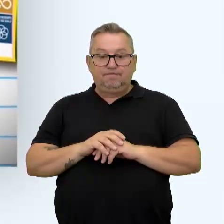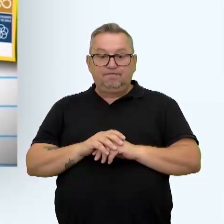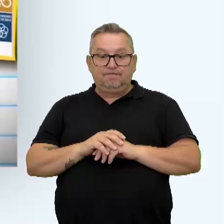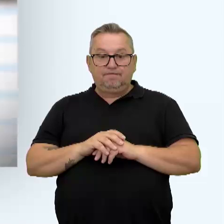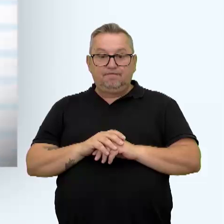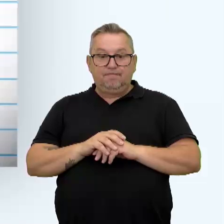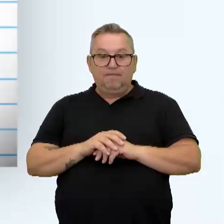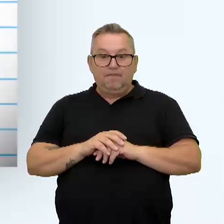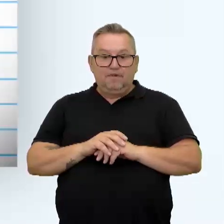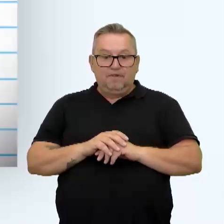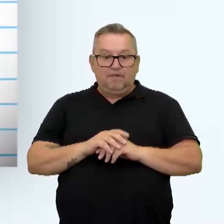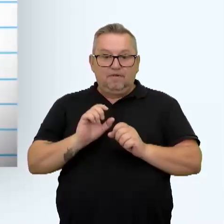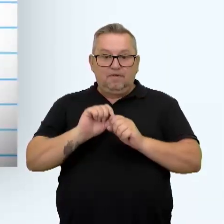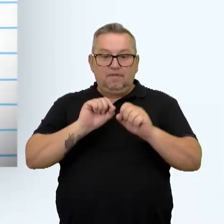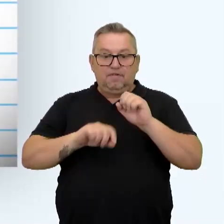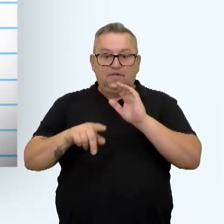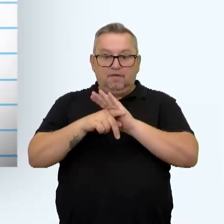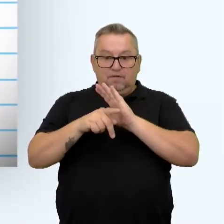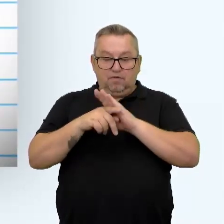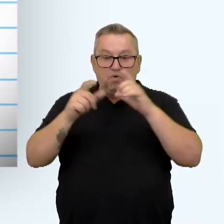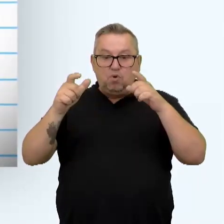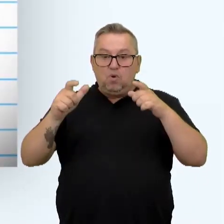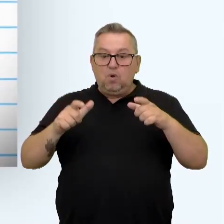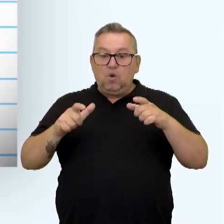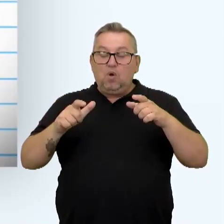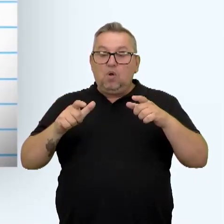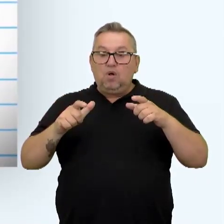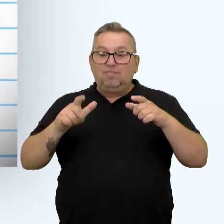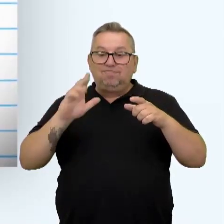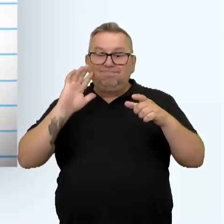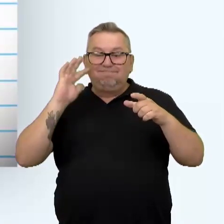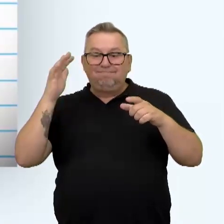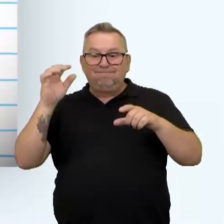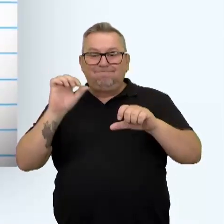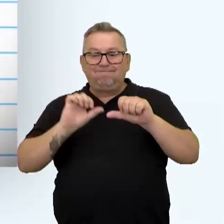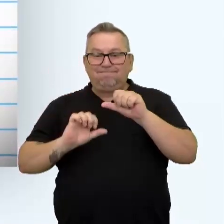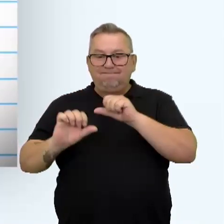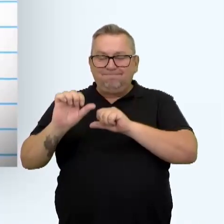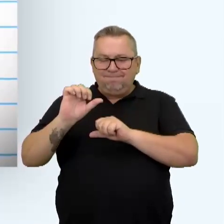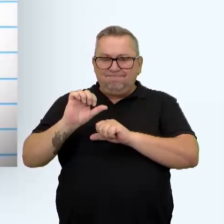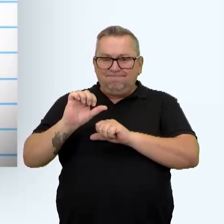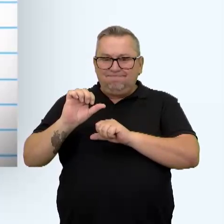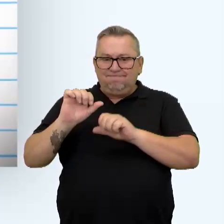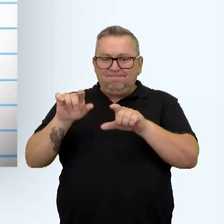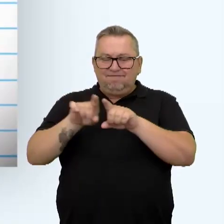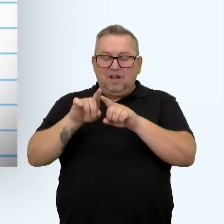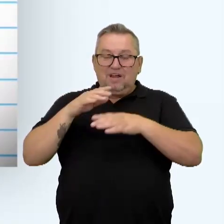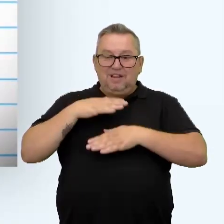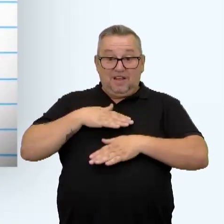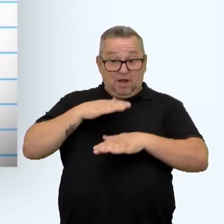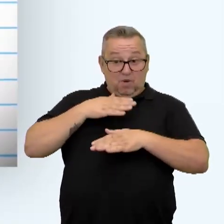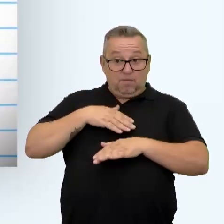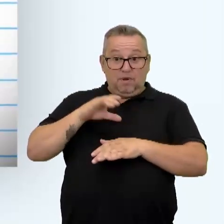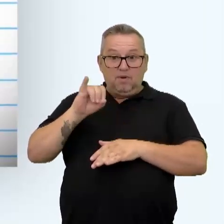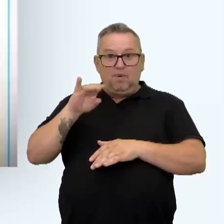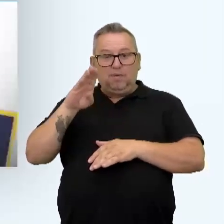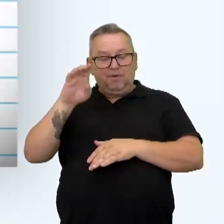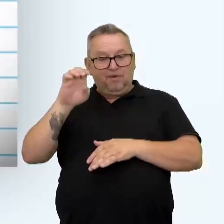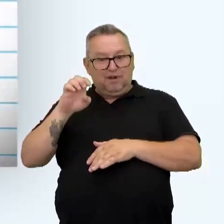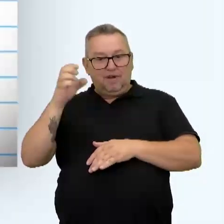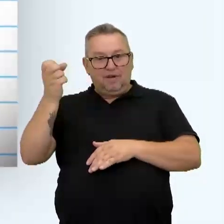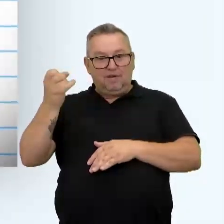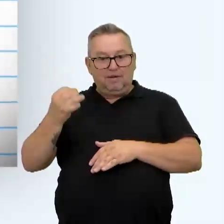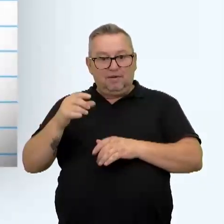A relação entre a terra e os impactos ambientais pode não ter ficado tão clara ainda. Calma, que o IBGE explica.